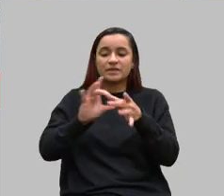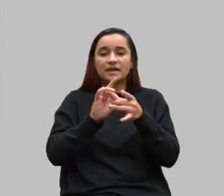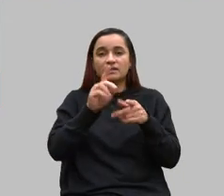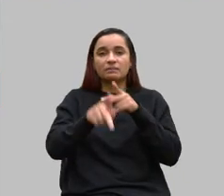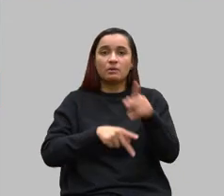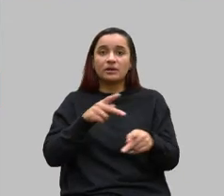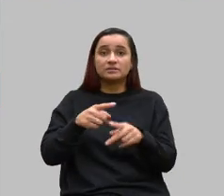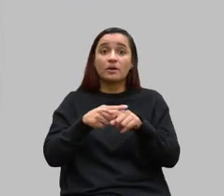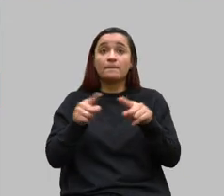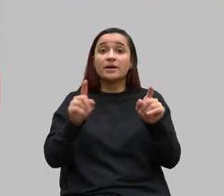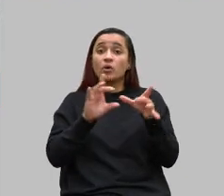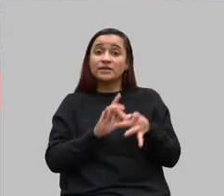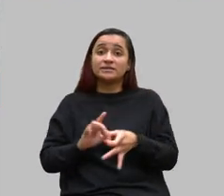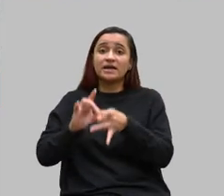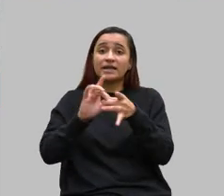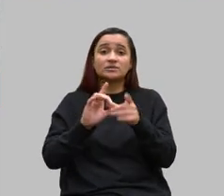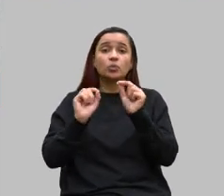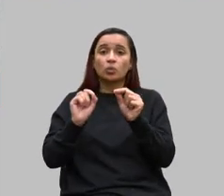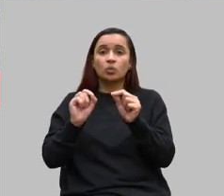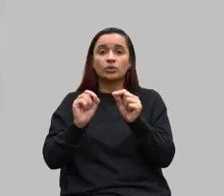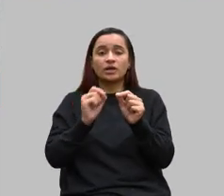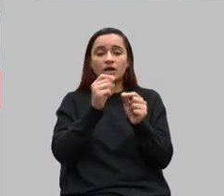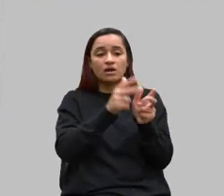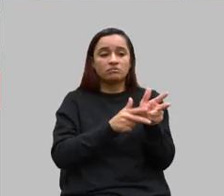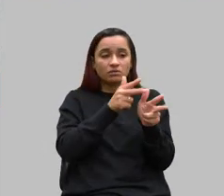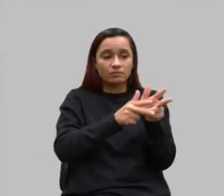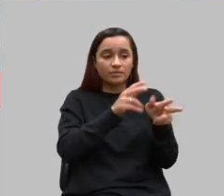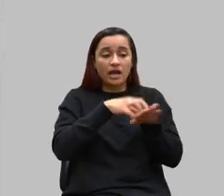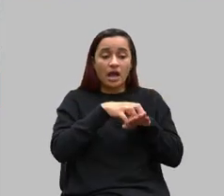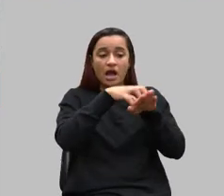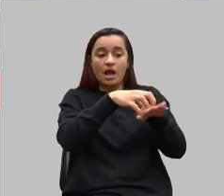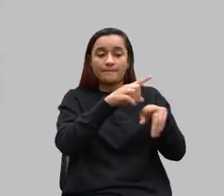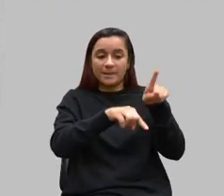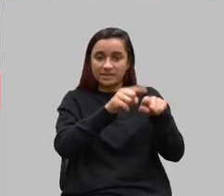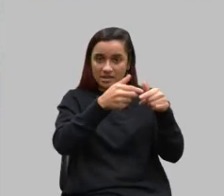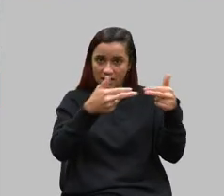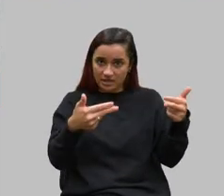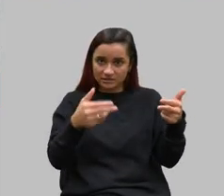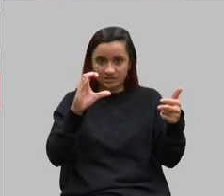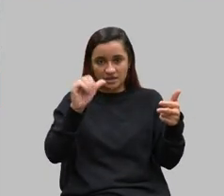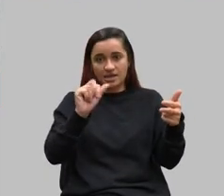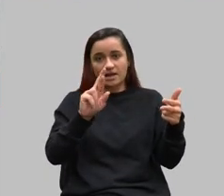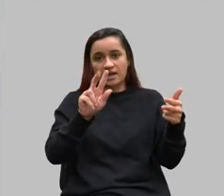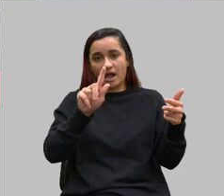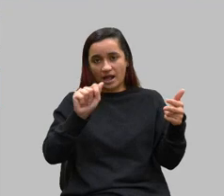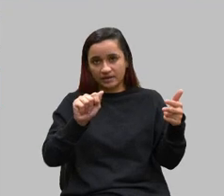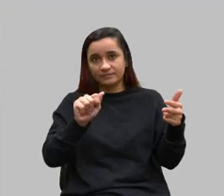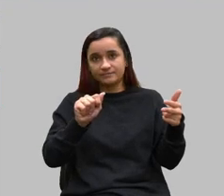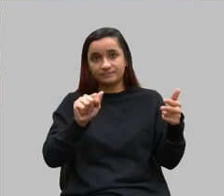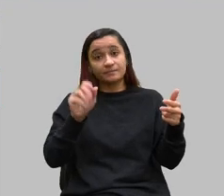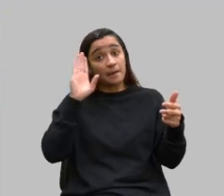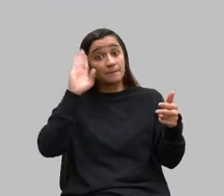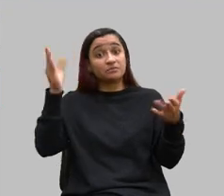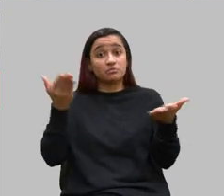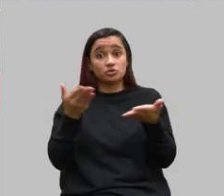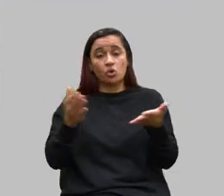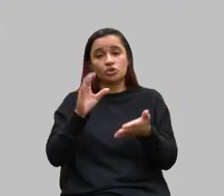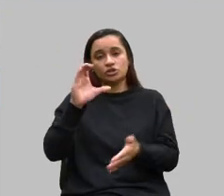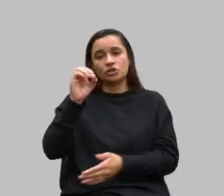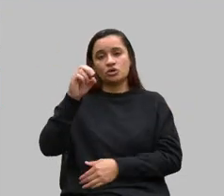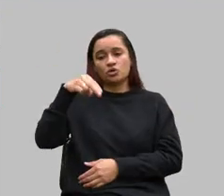mas uma integração entre terminais intermodais de carga principalmente da questão do contêiner que virou uma obrigação contratual da